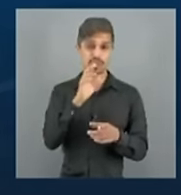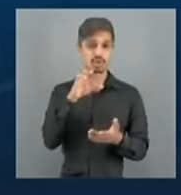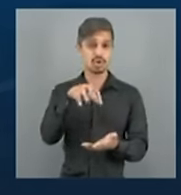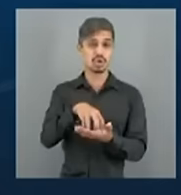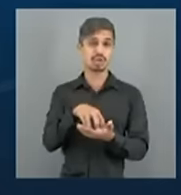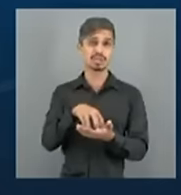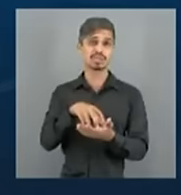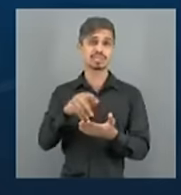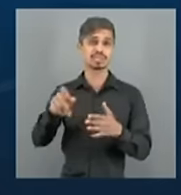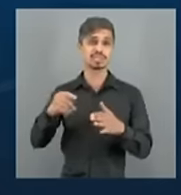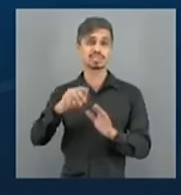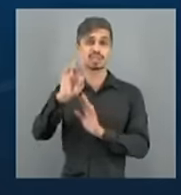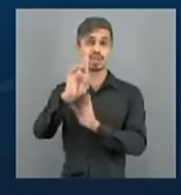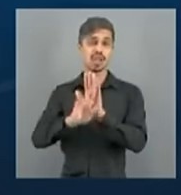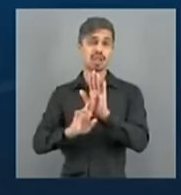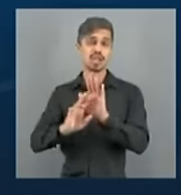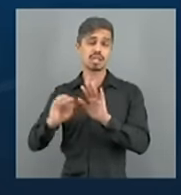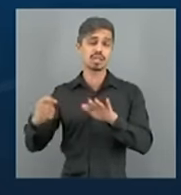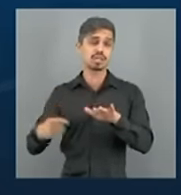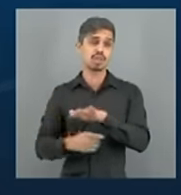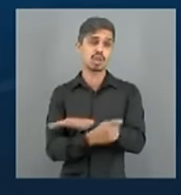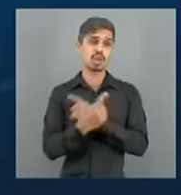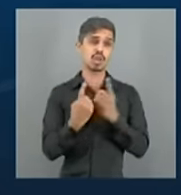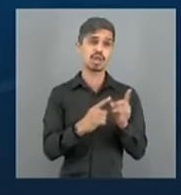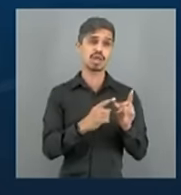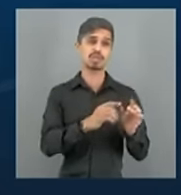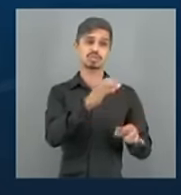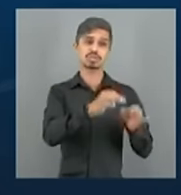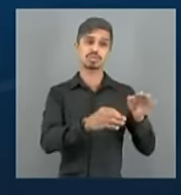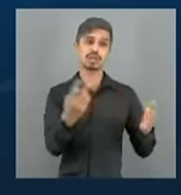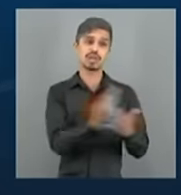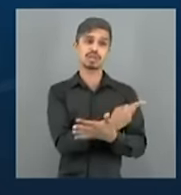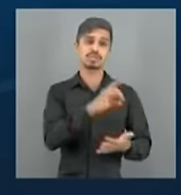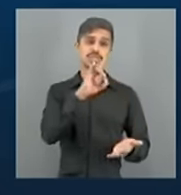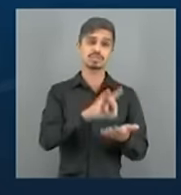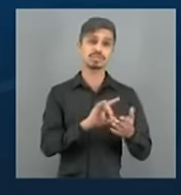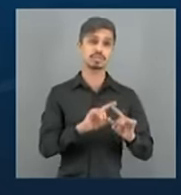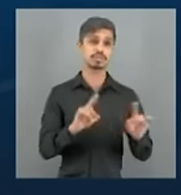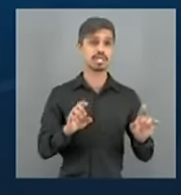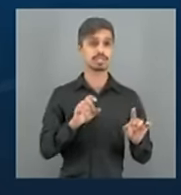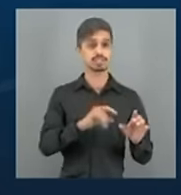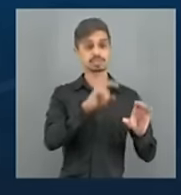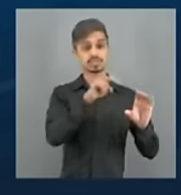para que faz a justiça realmente acontecer. Então,